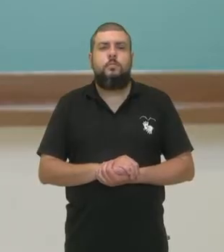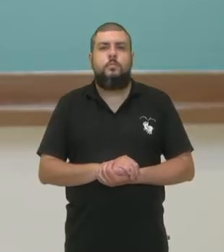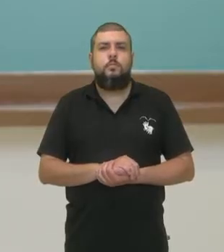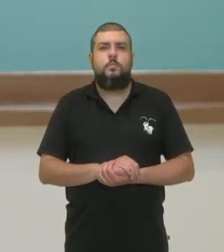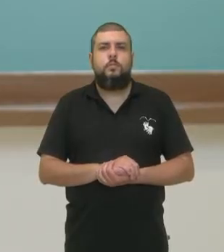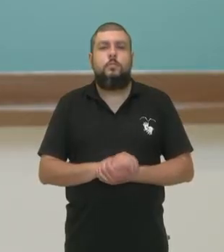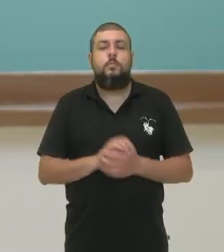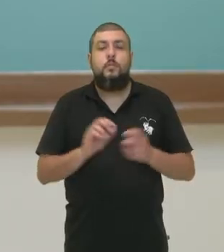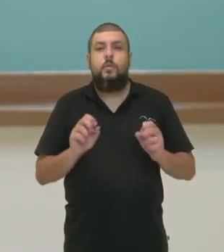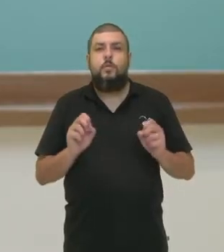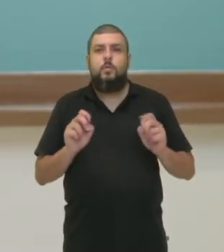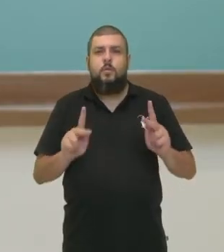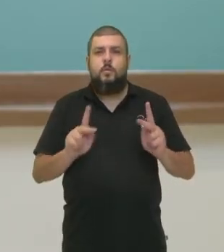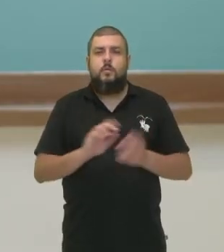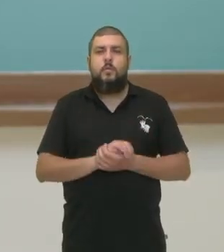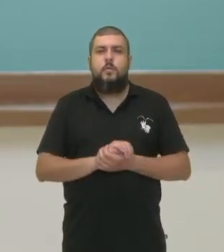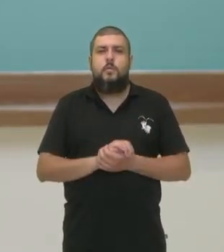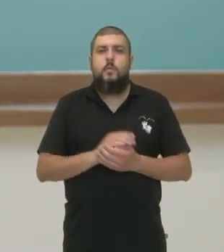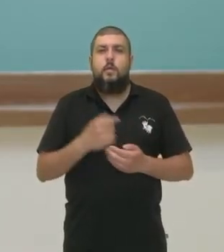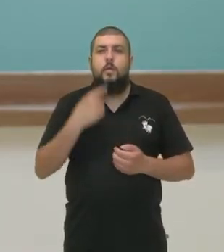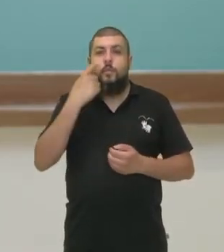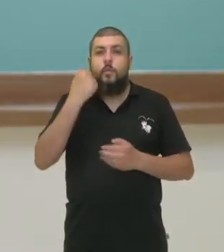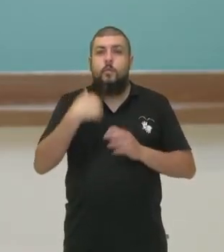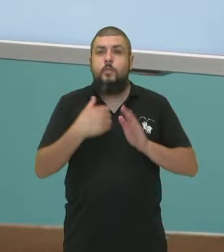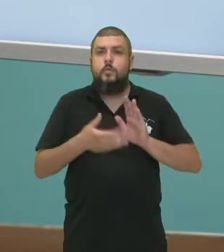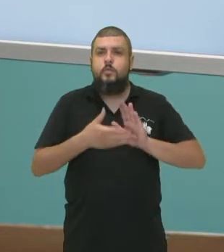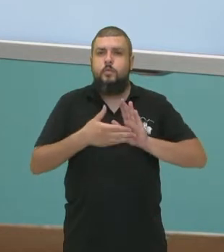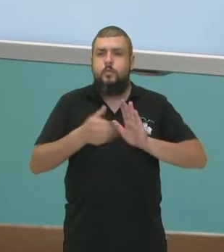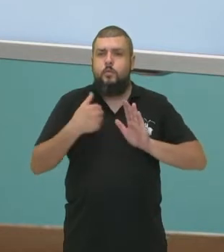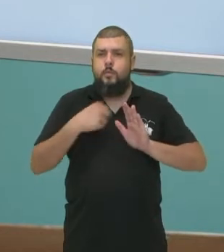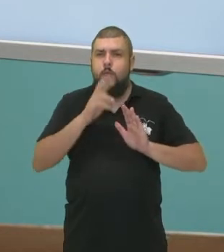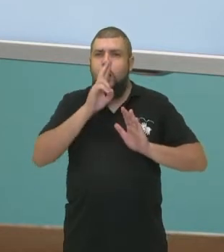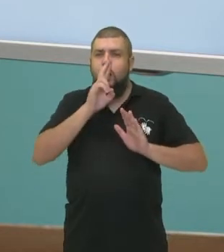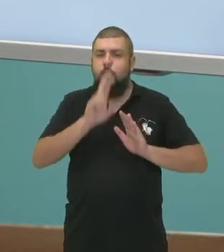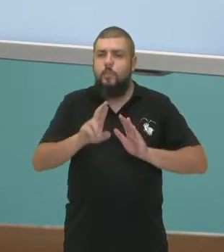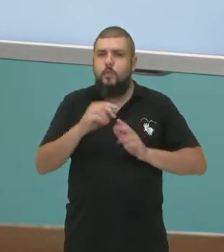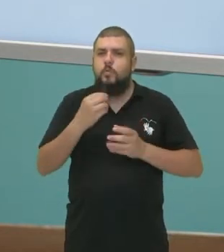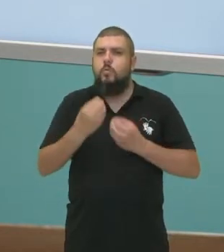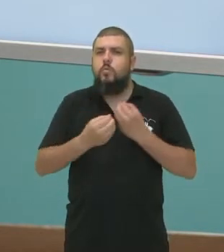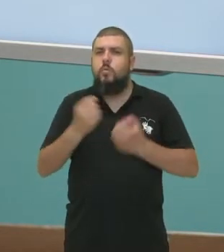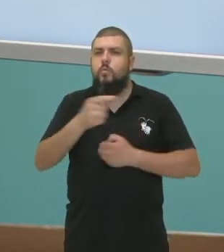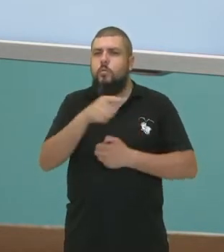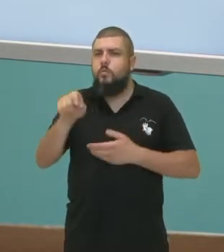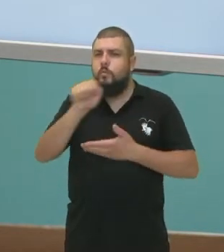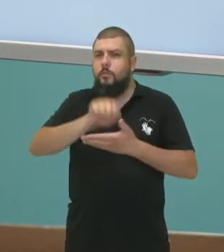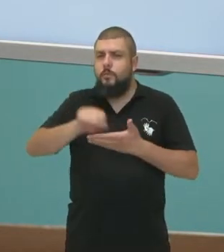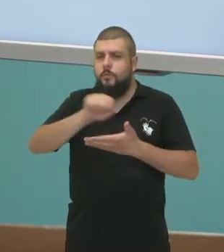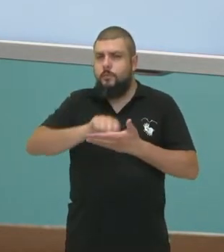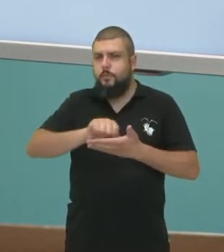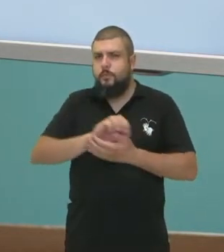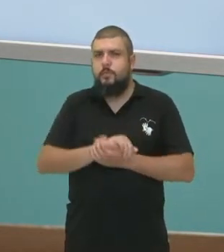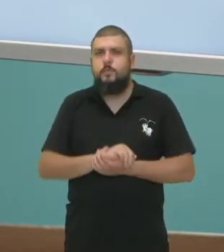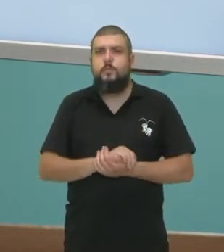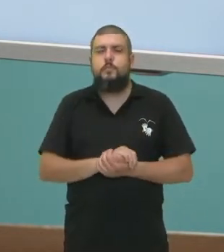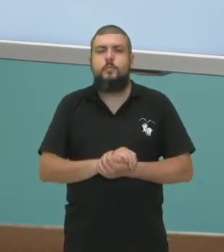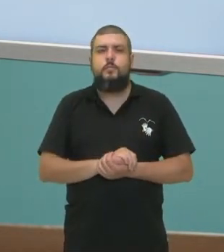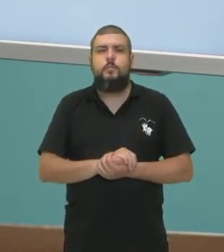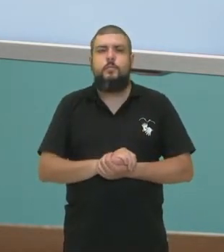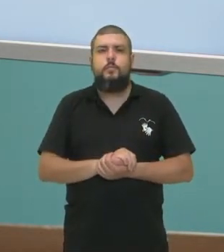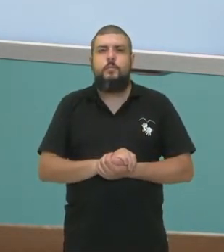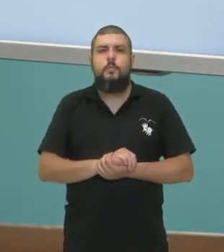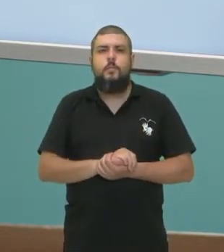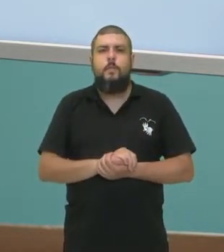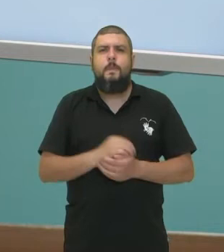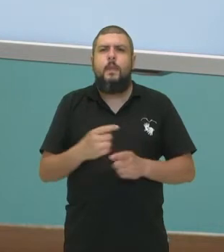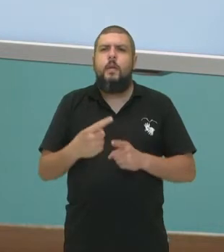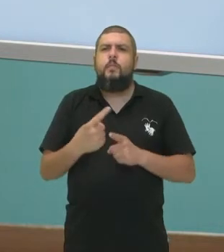Listo. Vamos então aí a contestar, a ver o que vocês colocaram aqui. A ver, por que os